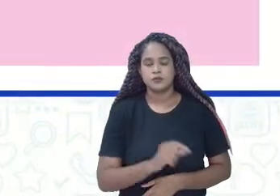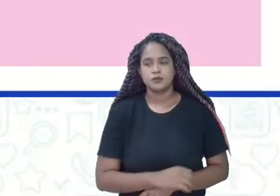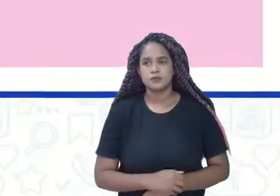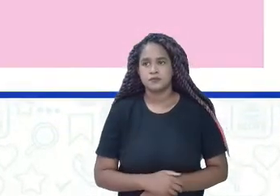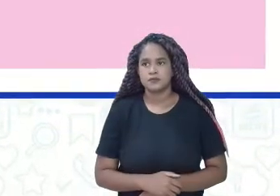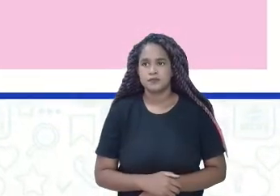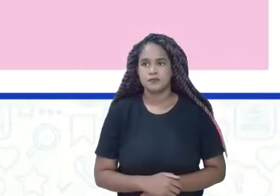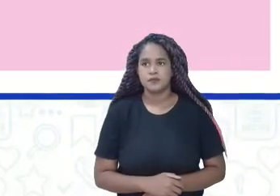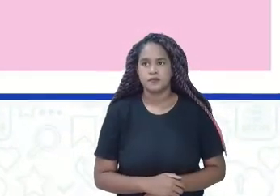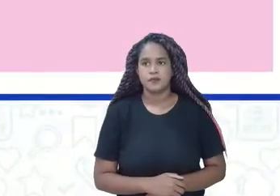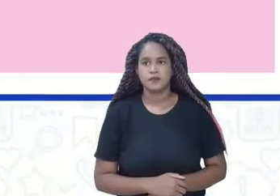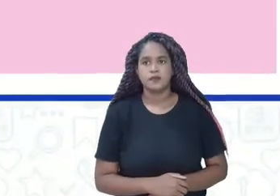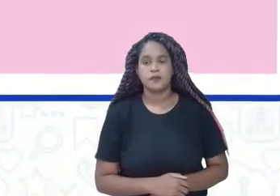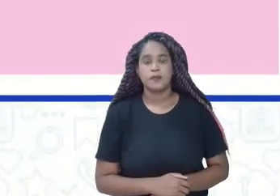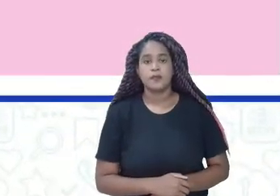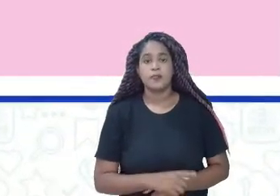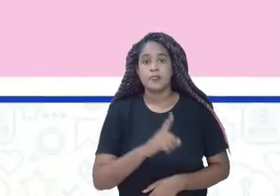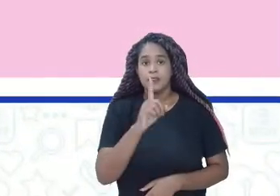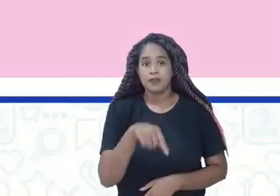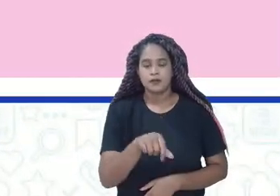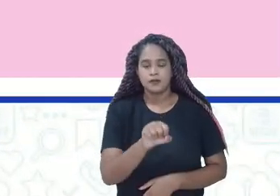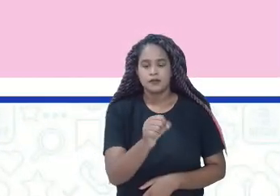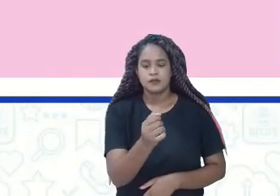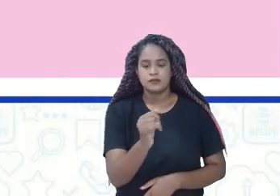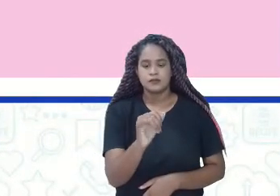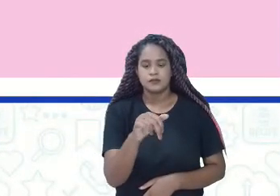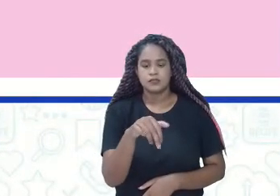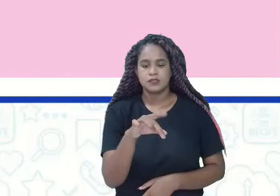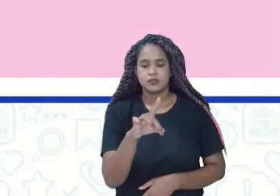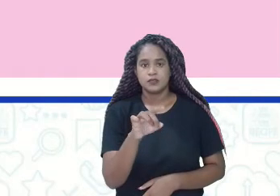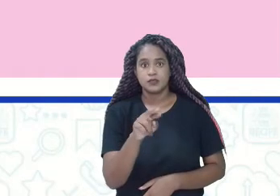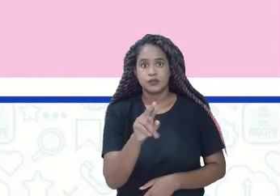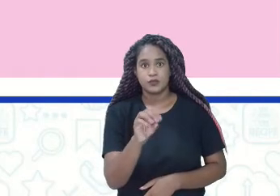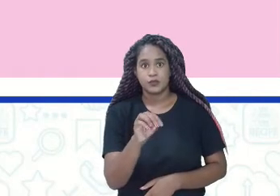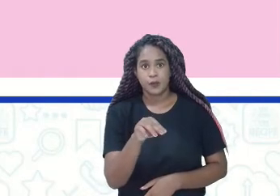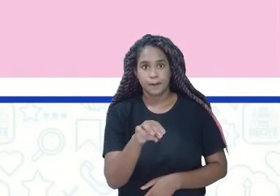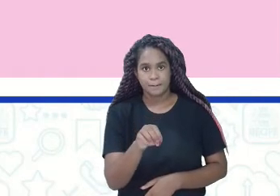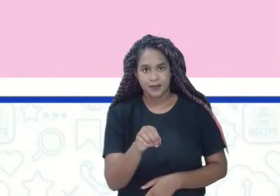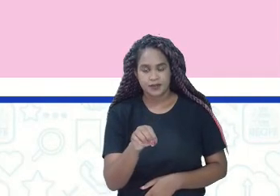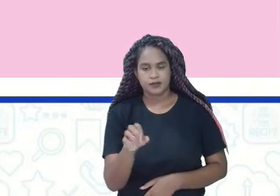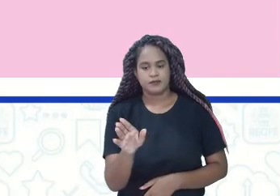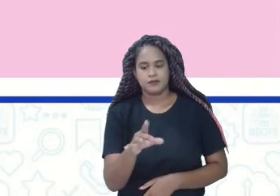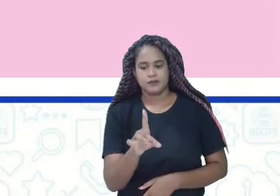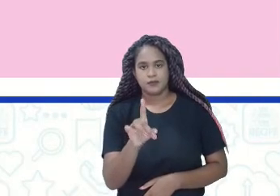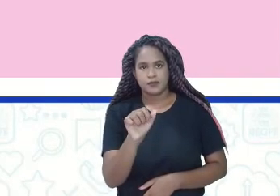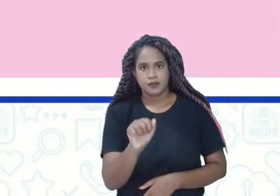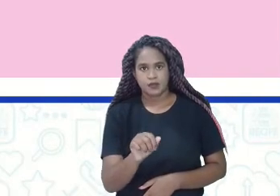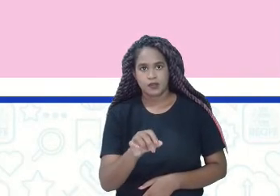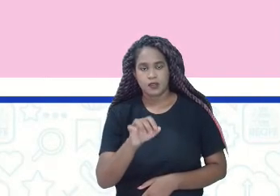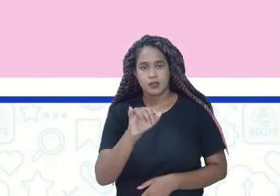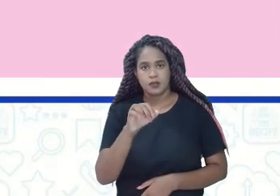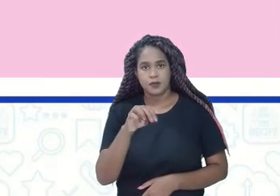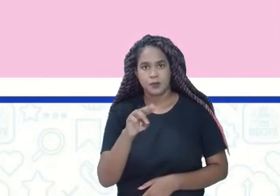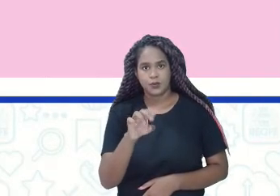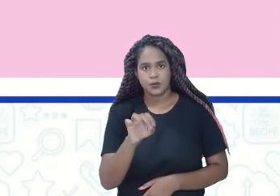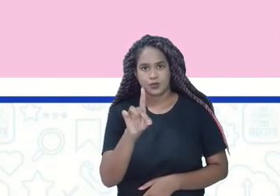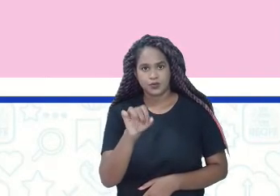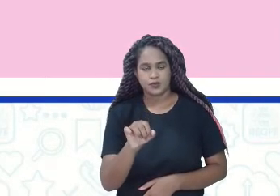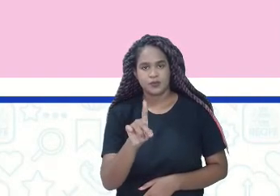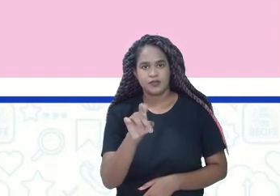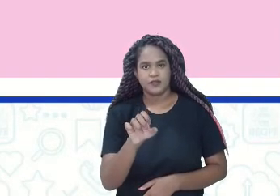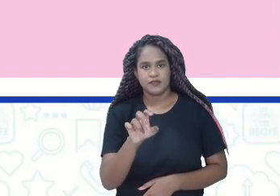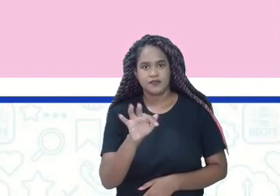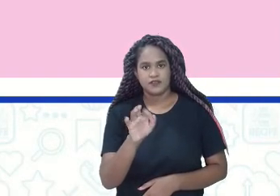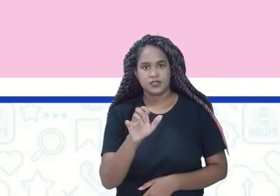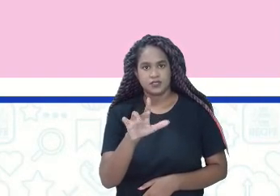vemos, ela é a síndrome da imunodeficiência adquirida. É uma fase da infecção que ela é